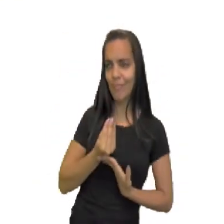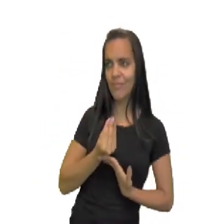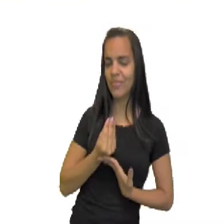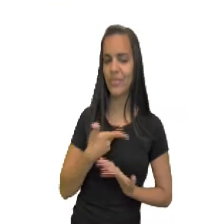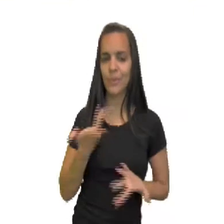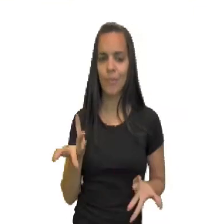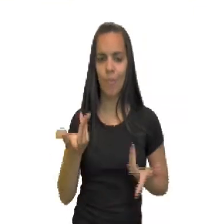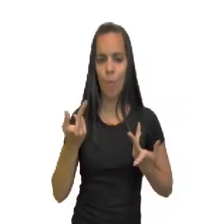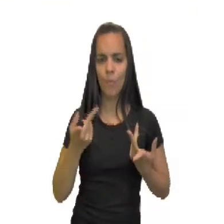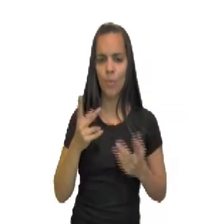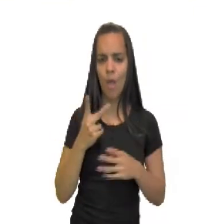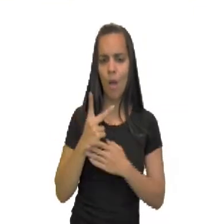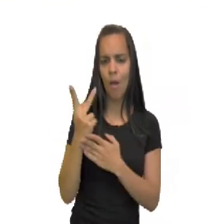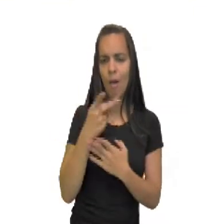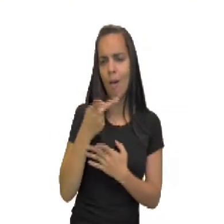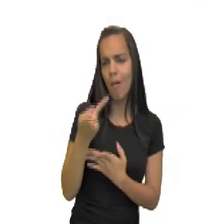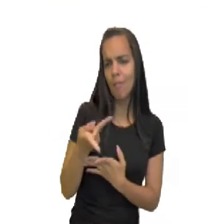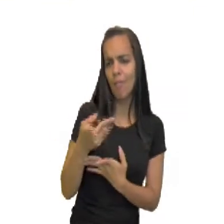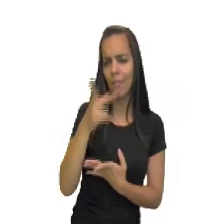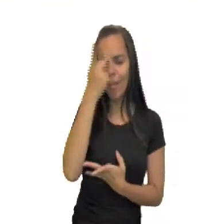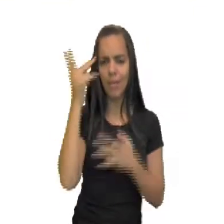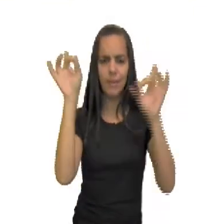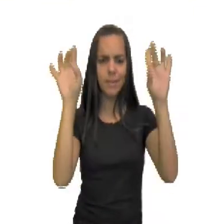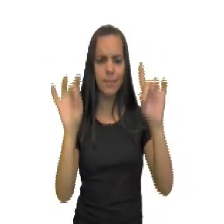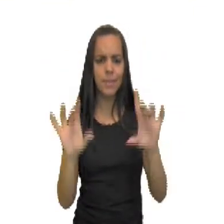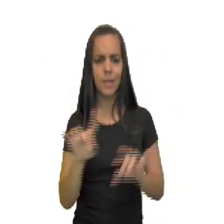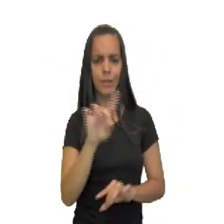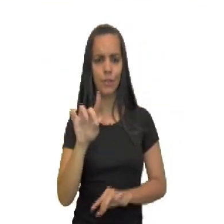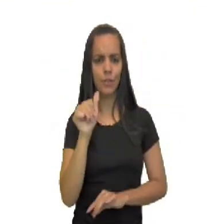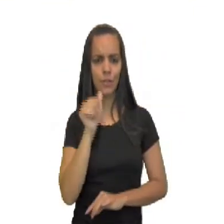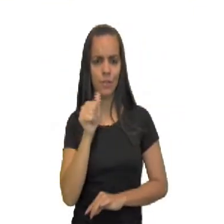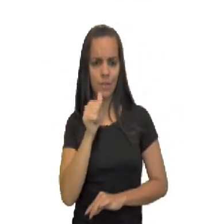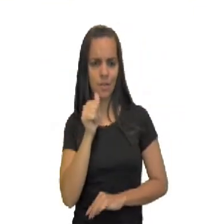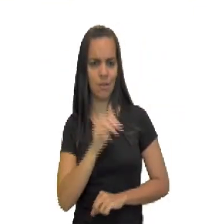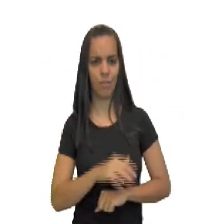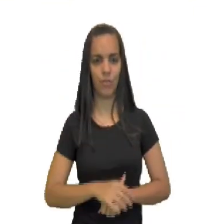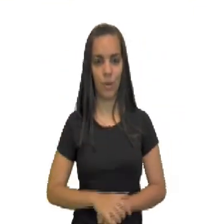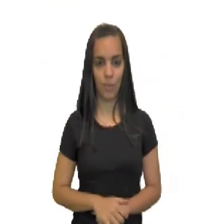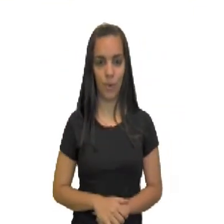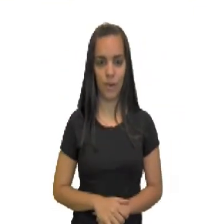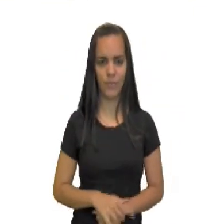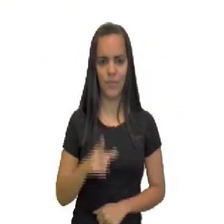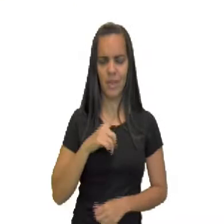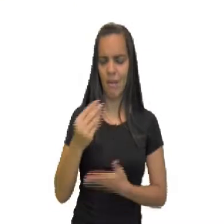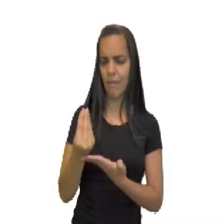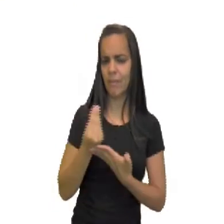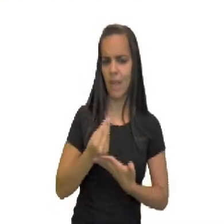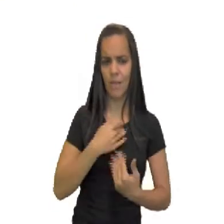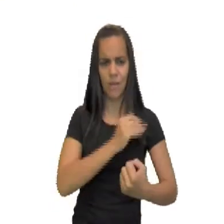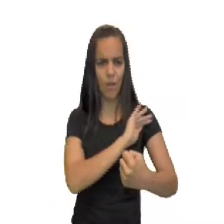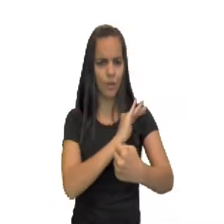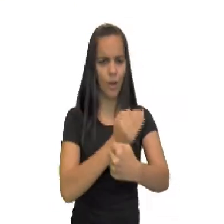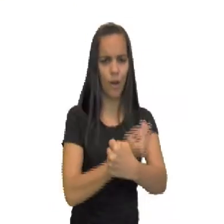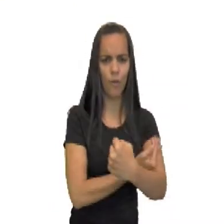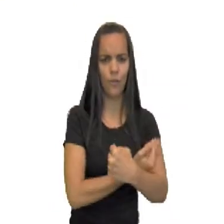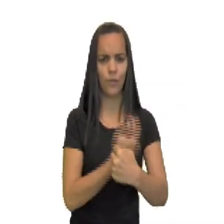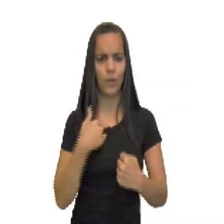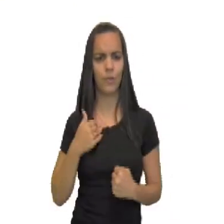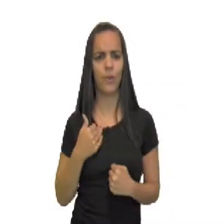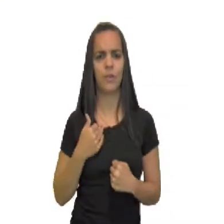geralmente flores, ou ouvirão algum discurso sobre terem força combinada